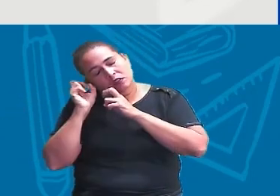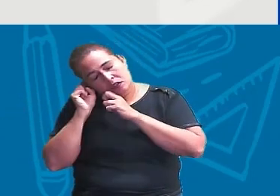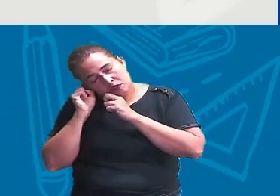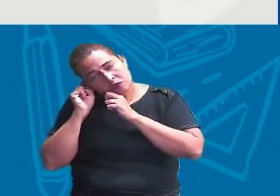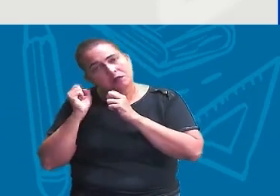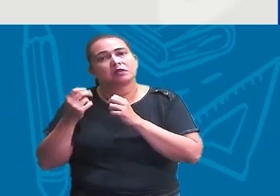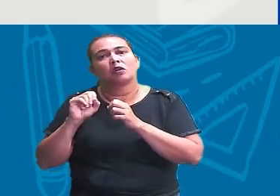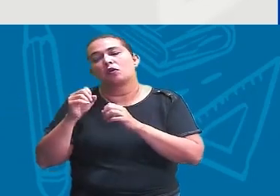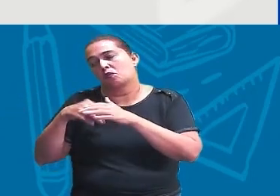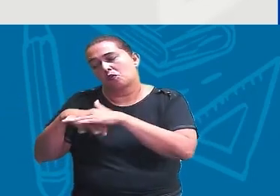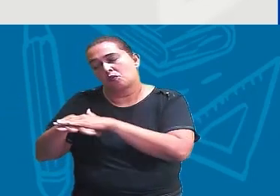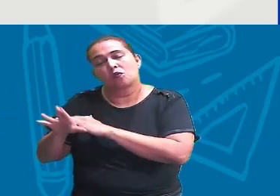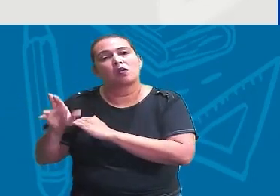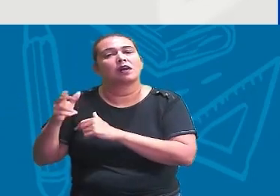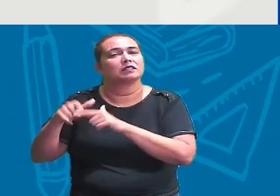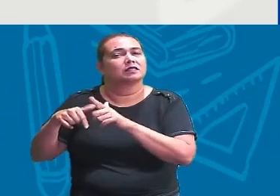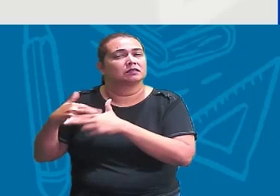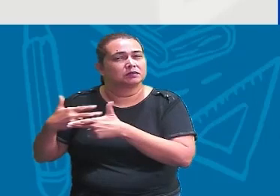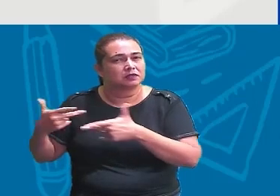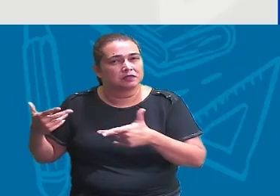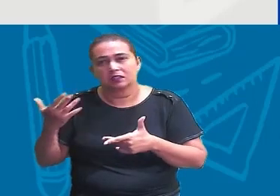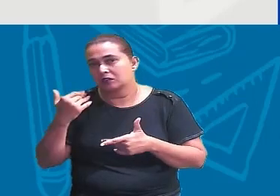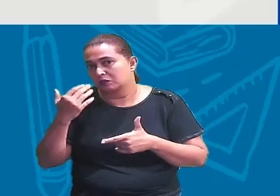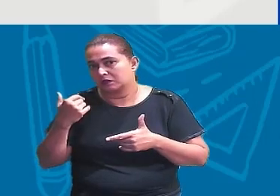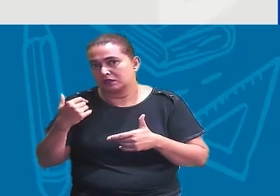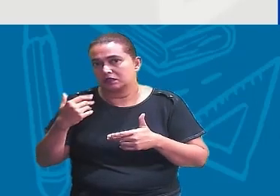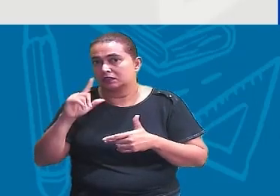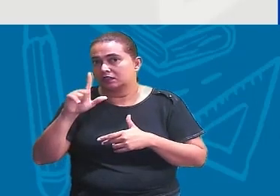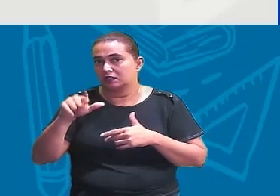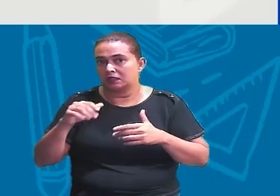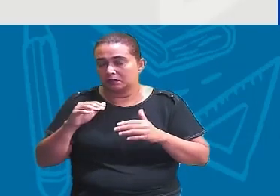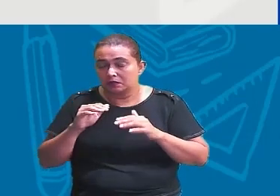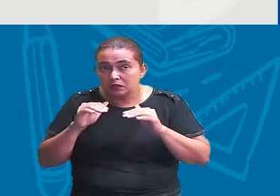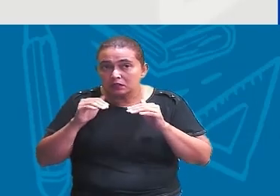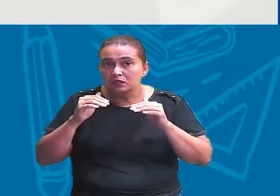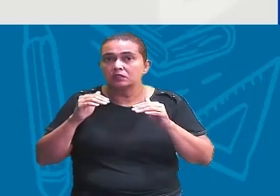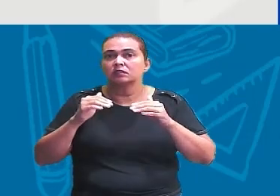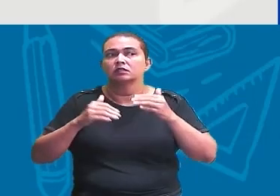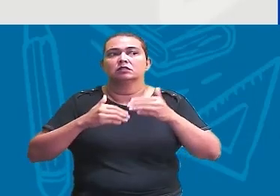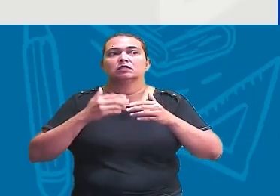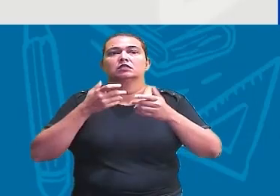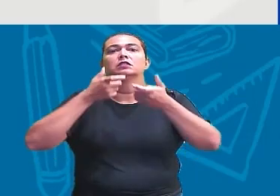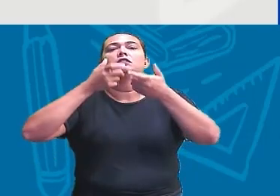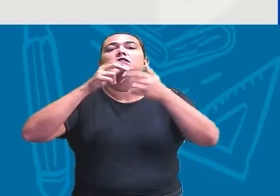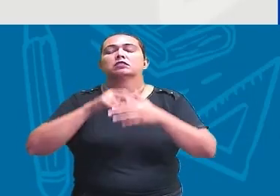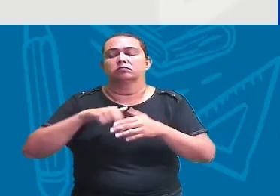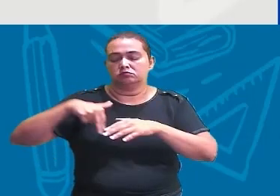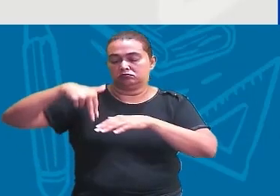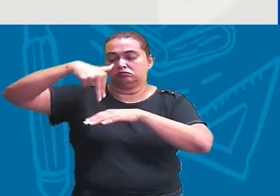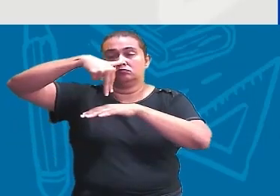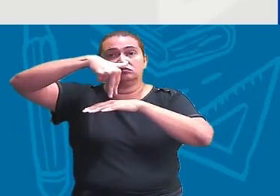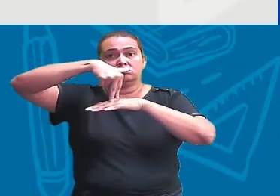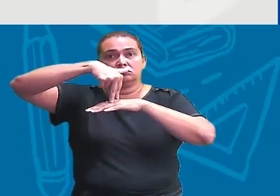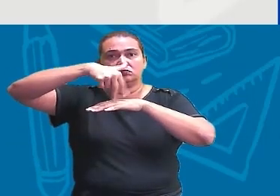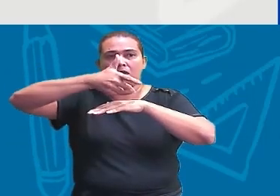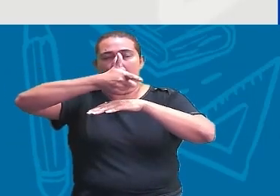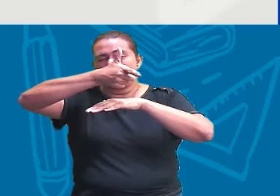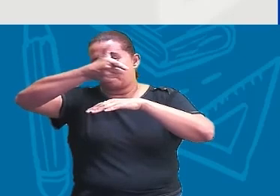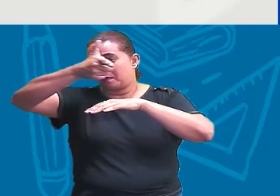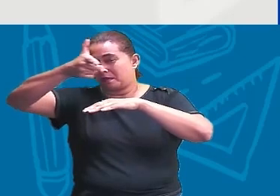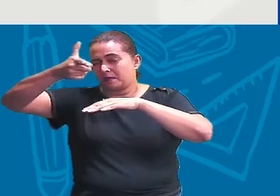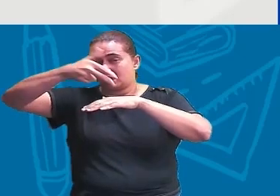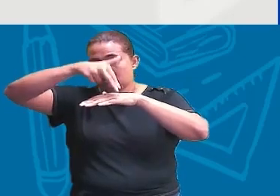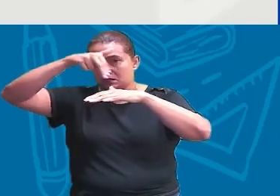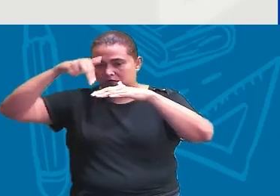guardar arma e comida. E de tempos em tempos eles sobem o buraco, guerreiam contra o exército